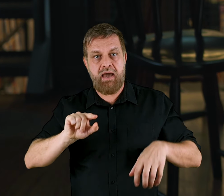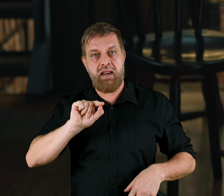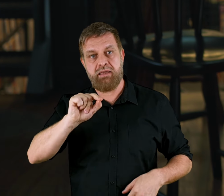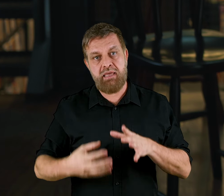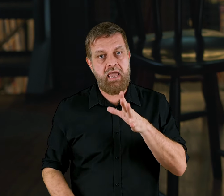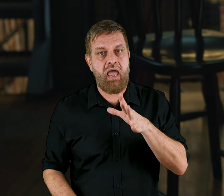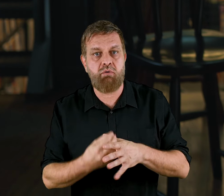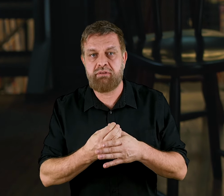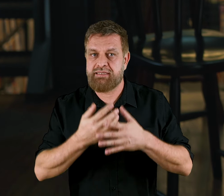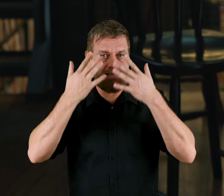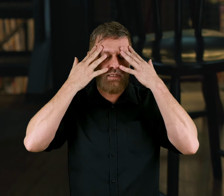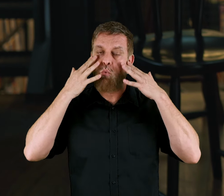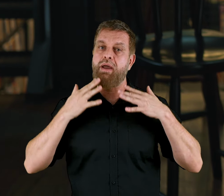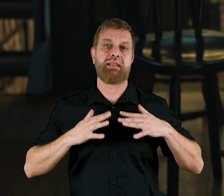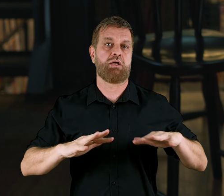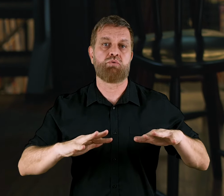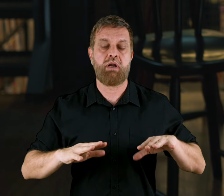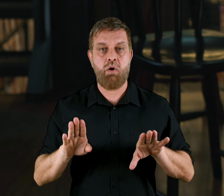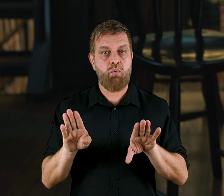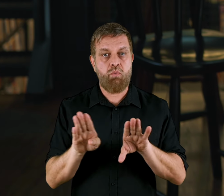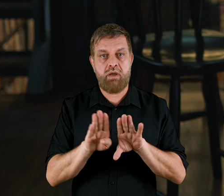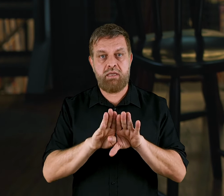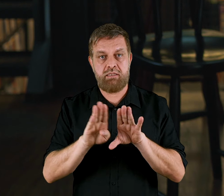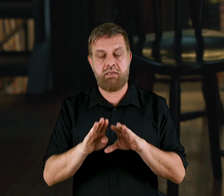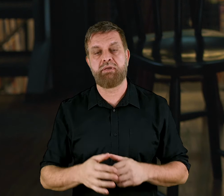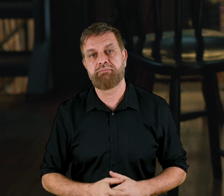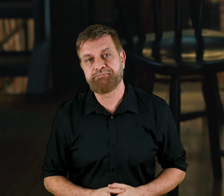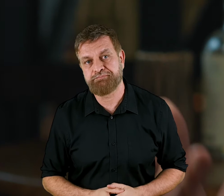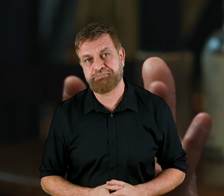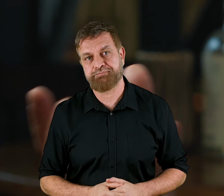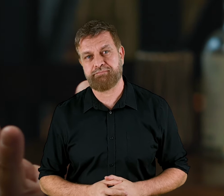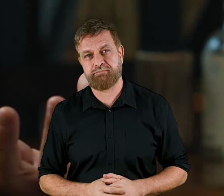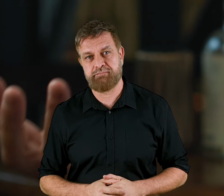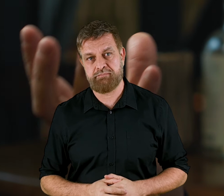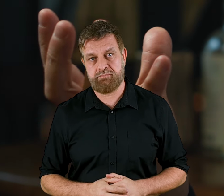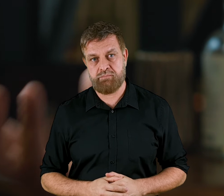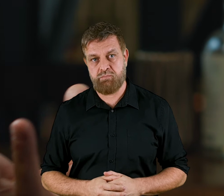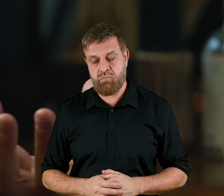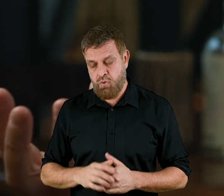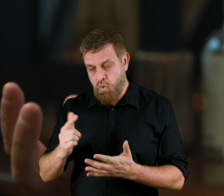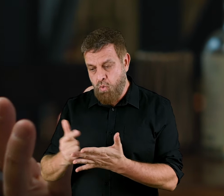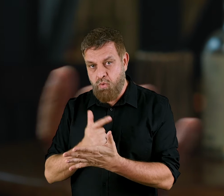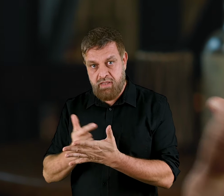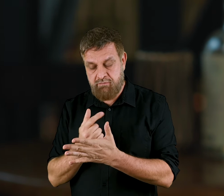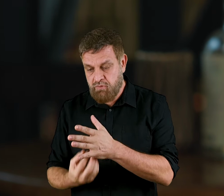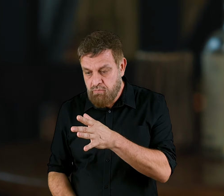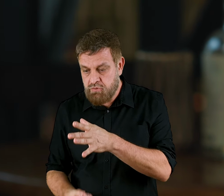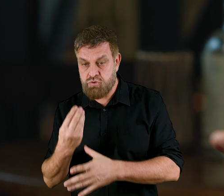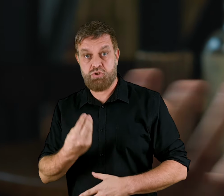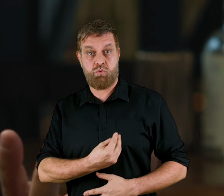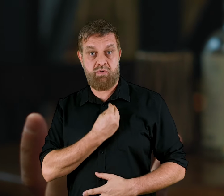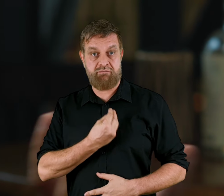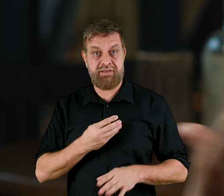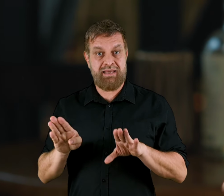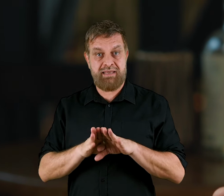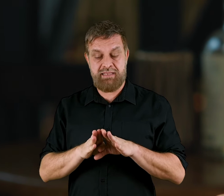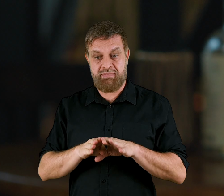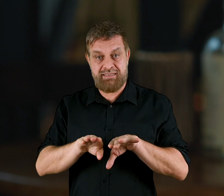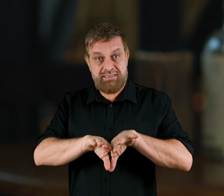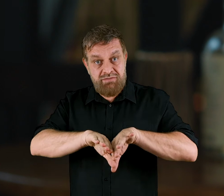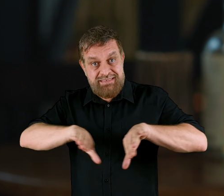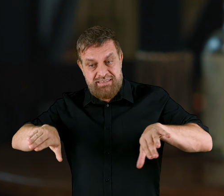ser desnaturado, esse descolamento do humano em relação à natureza. A Origem das Espécies e a Ascendência do Homem tem que ser lido, são duas obras